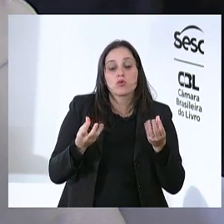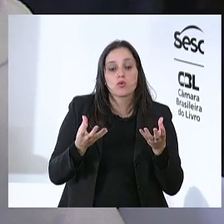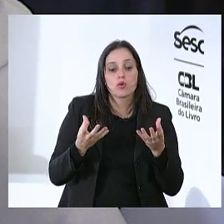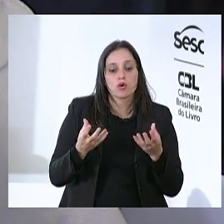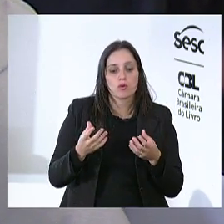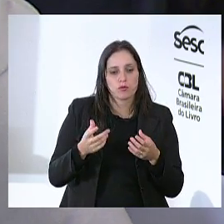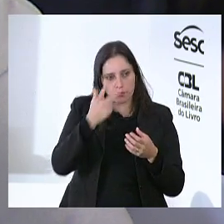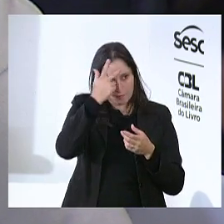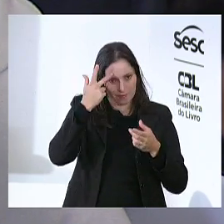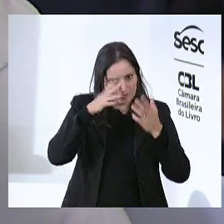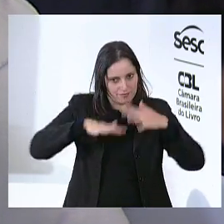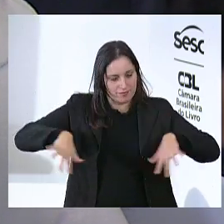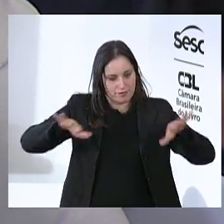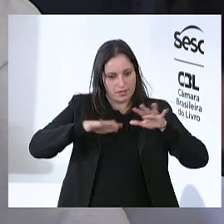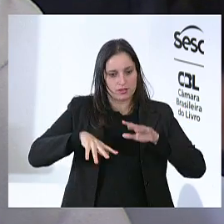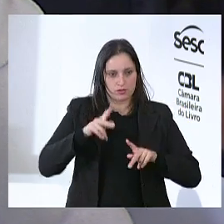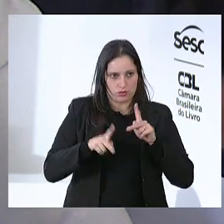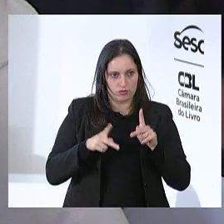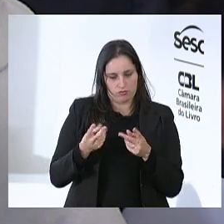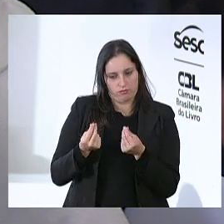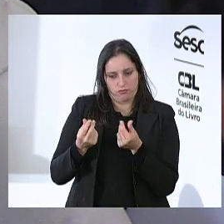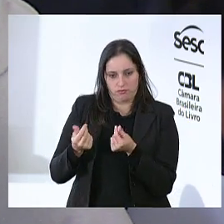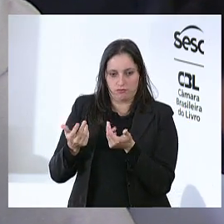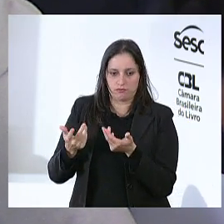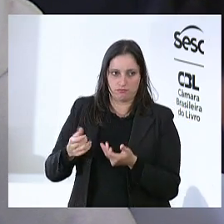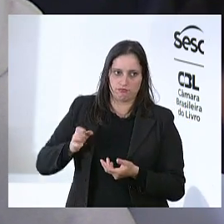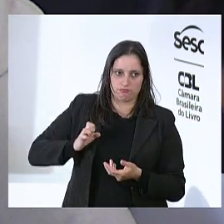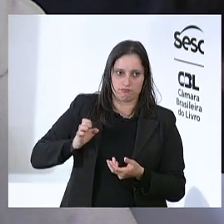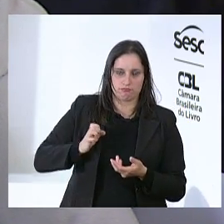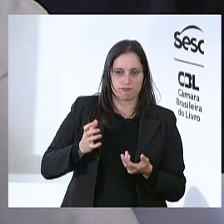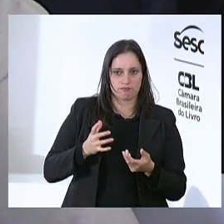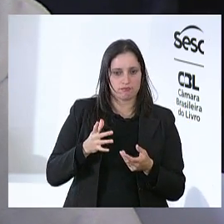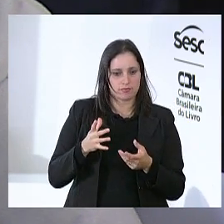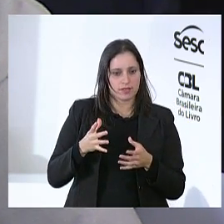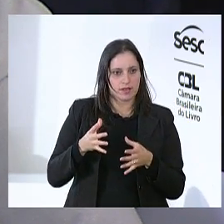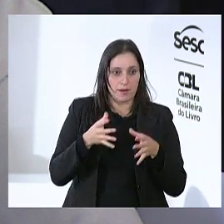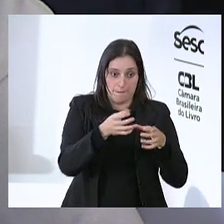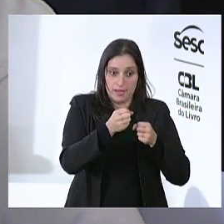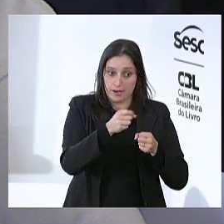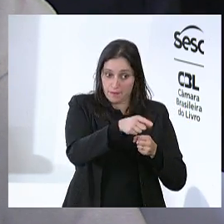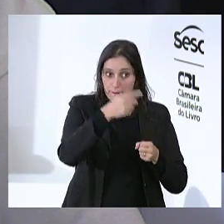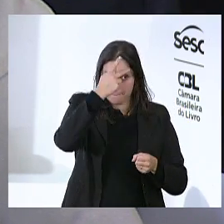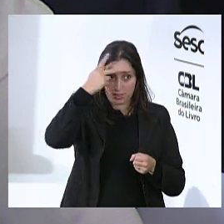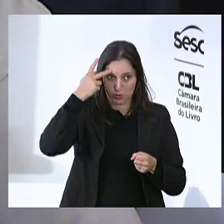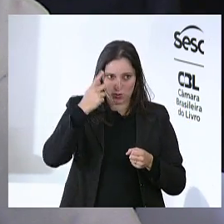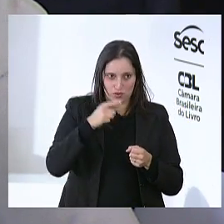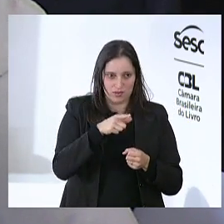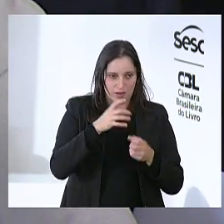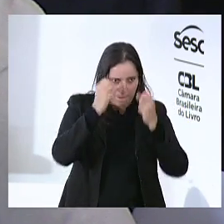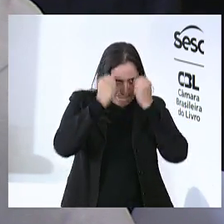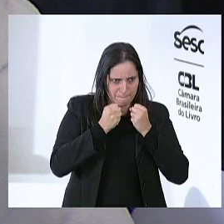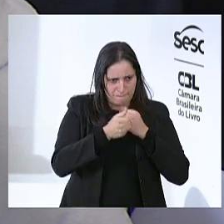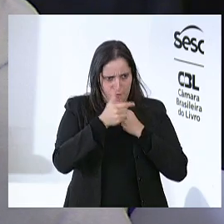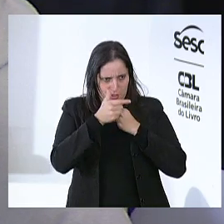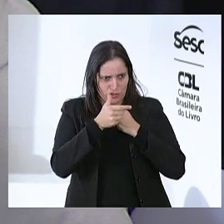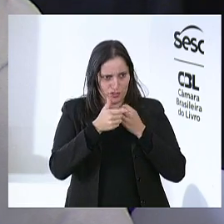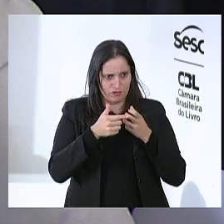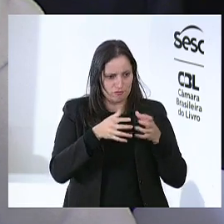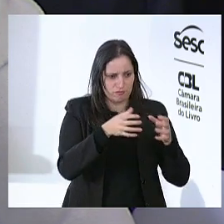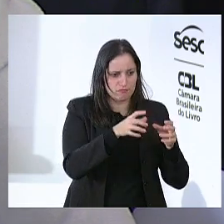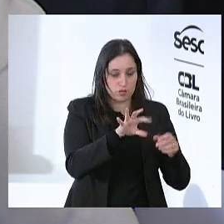a população de uma classe média prende um suposto bandido sem usar, não chamou a